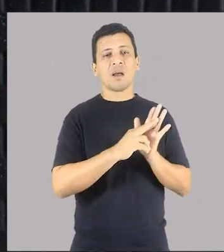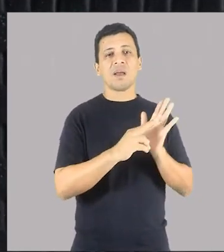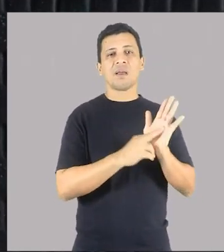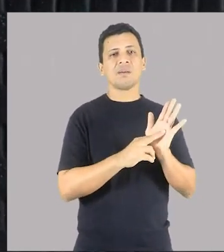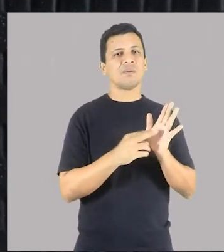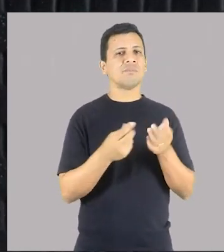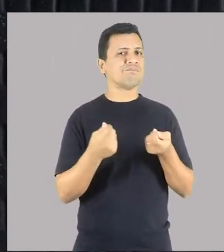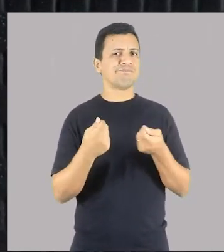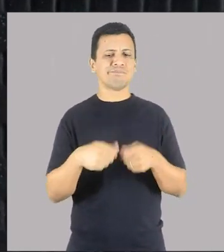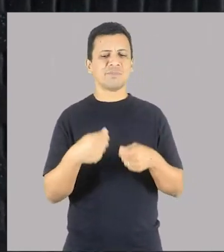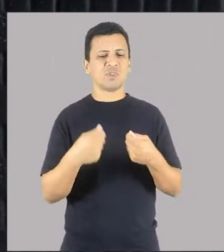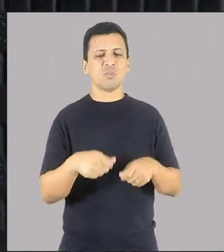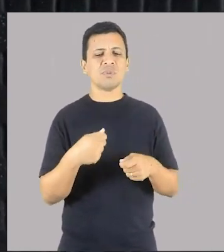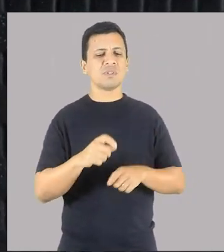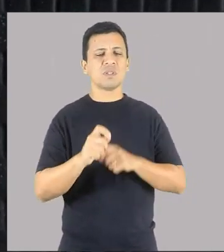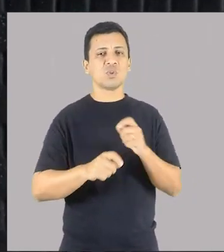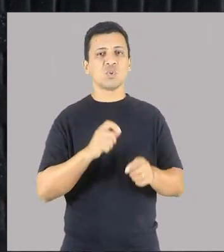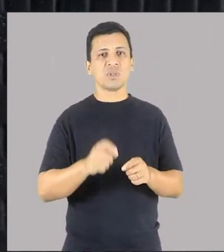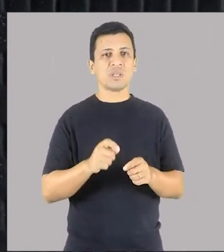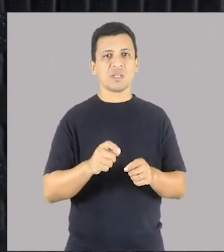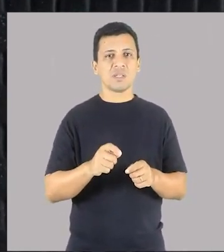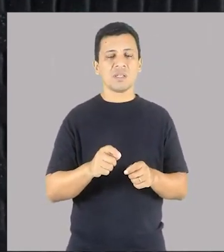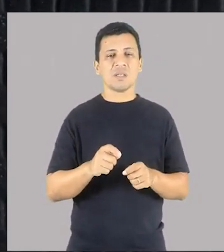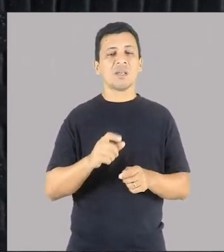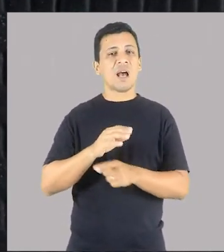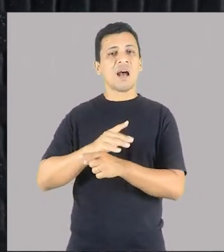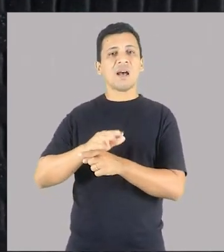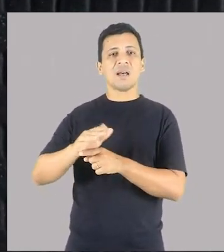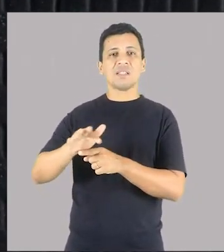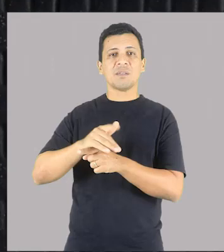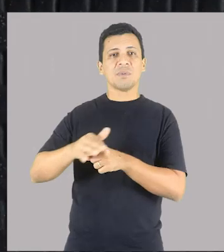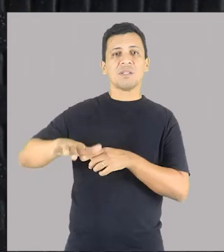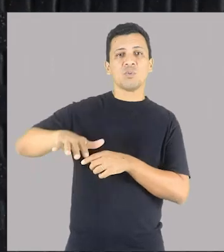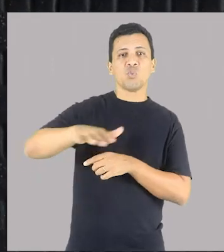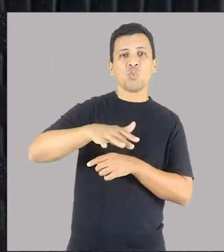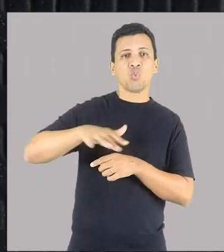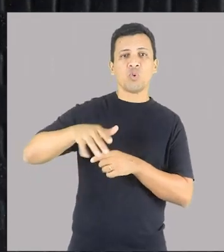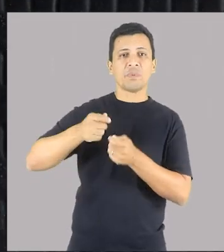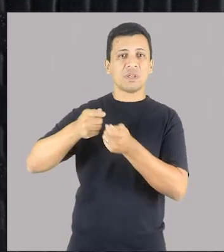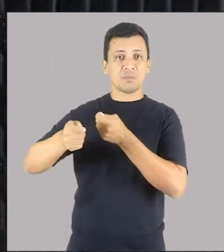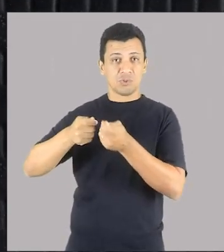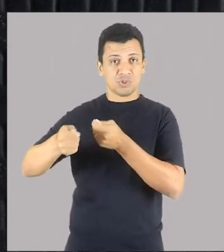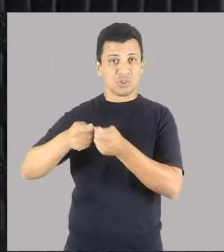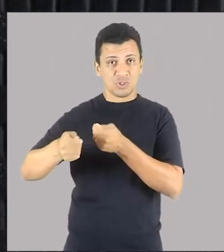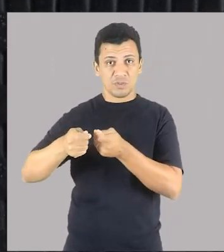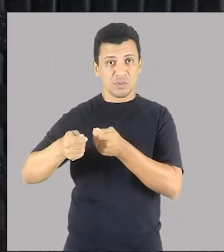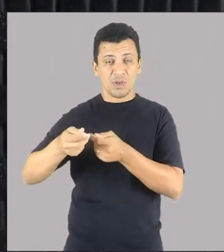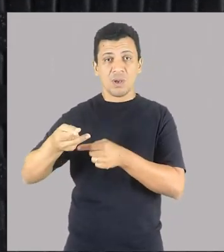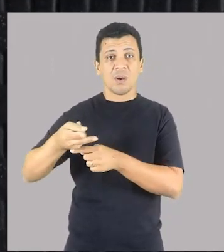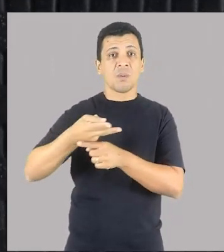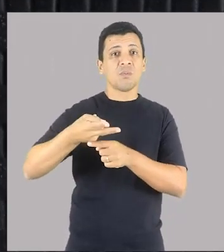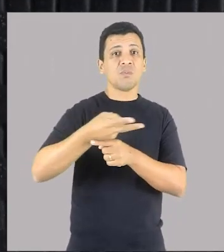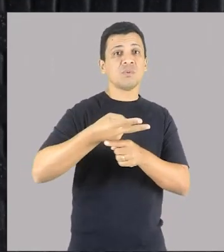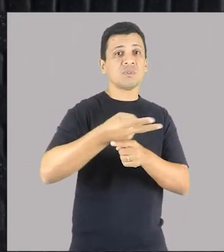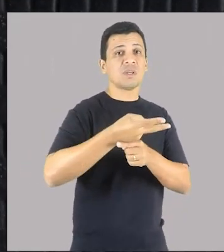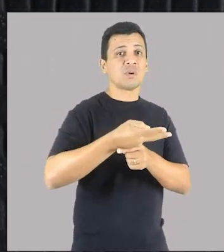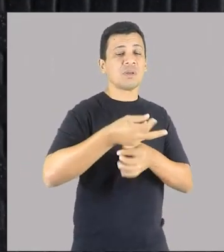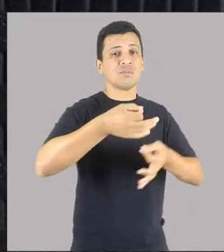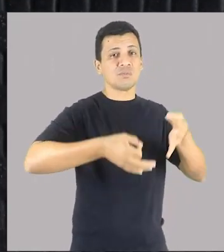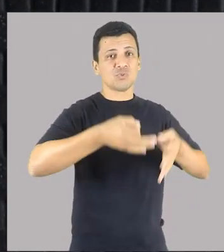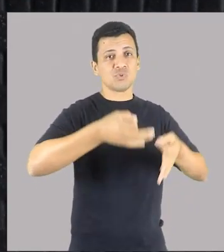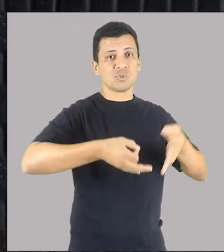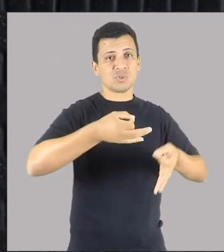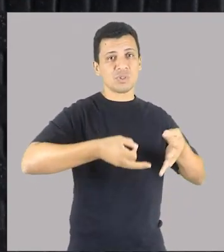é preciso esgotar a demanda no âmbito administrativo para buscar o âmbito